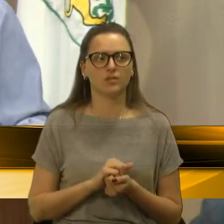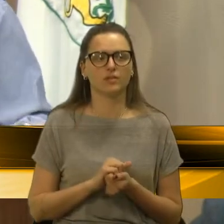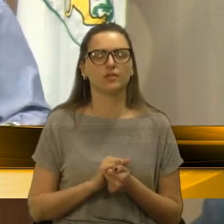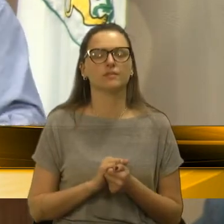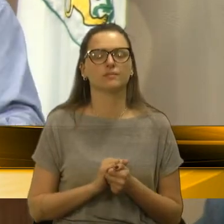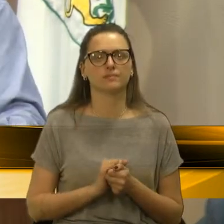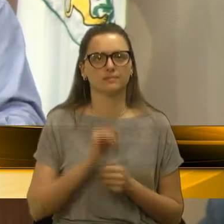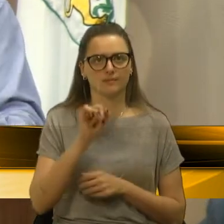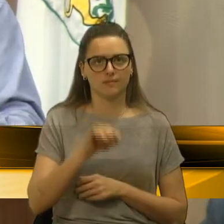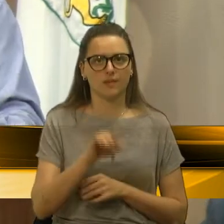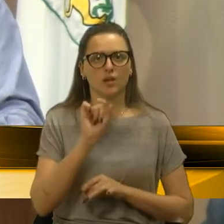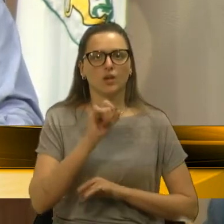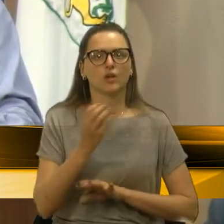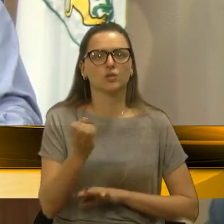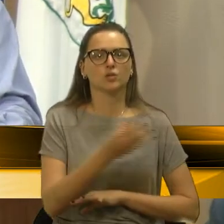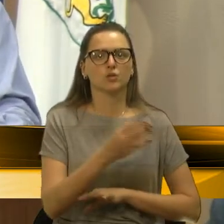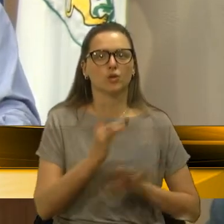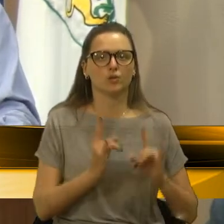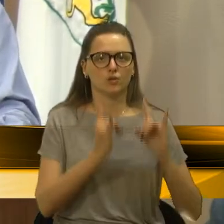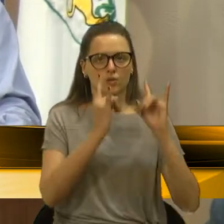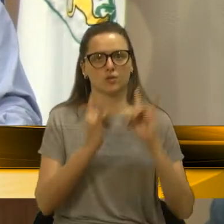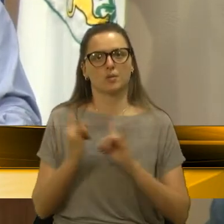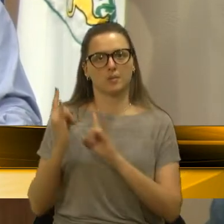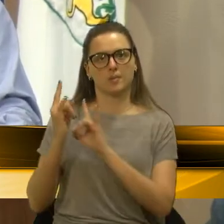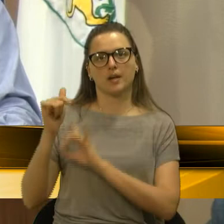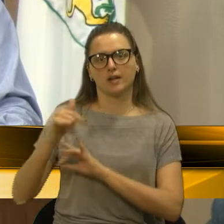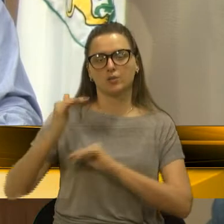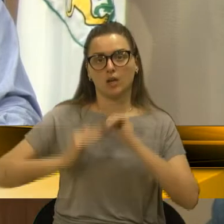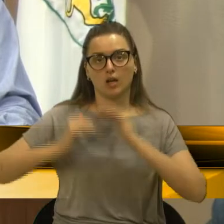na construção dos novos prédios em Caxias do Sul. Tá?